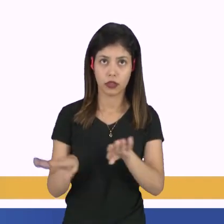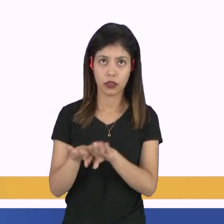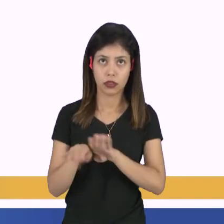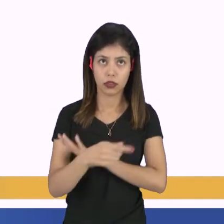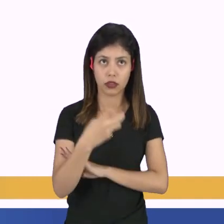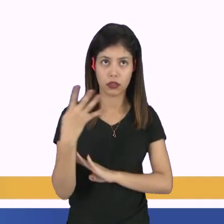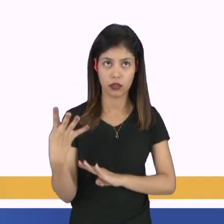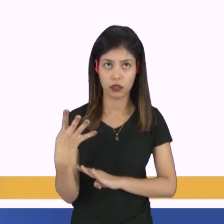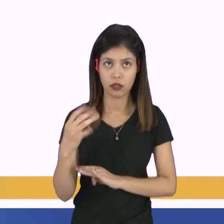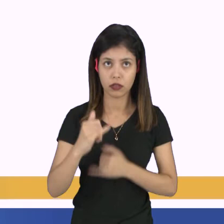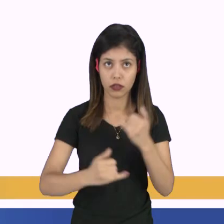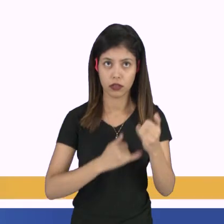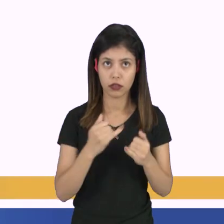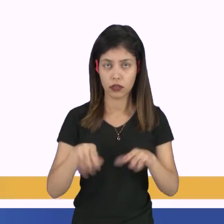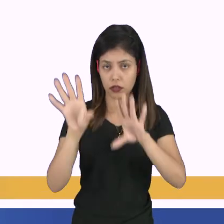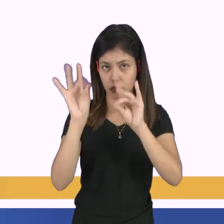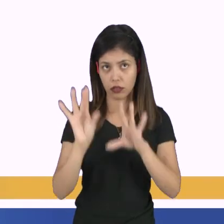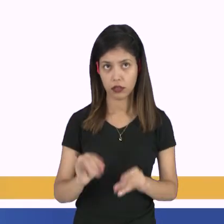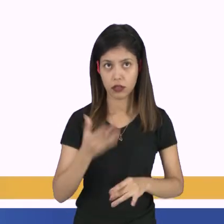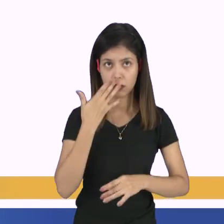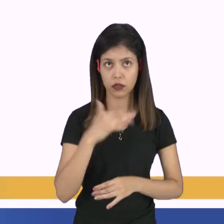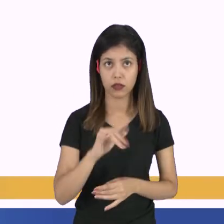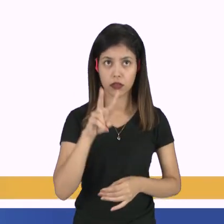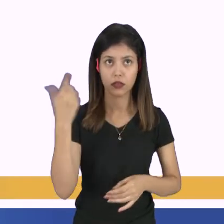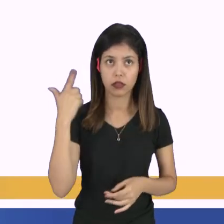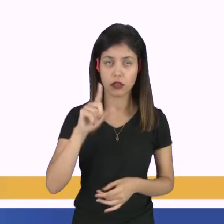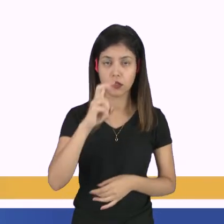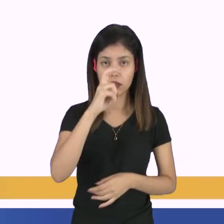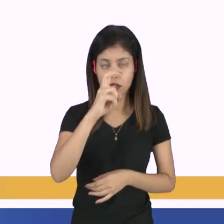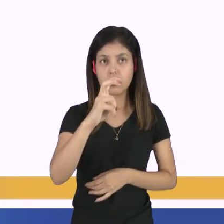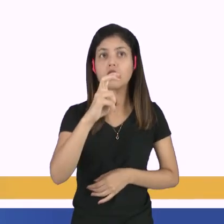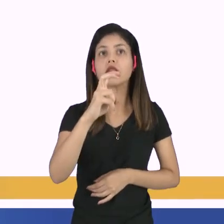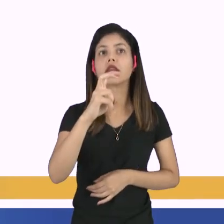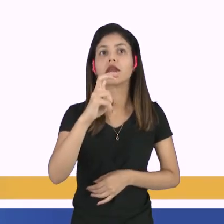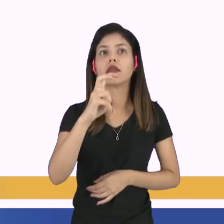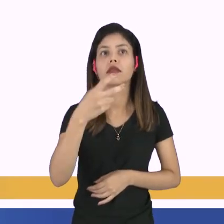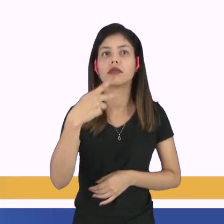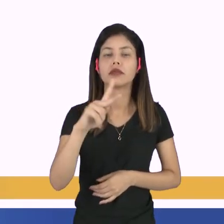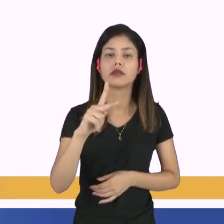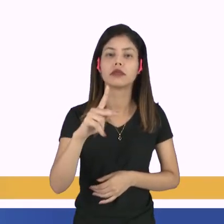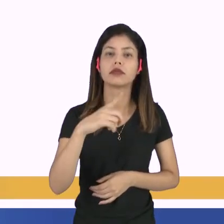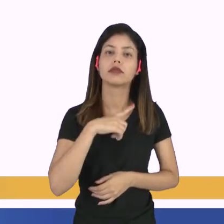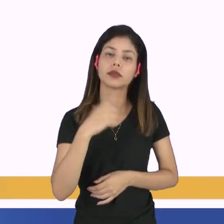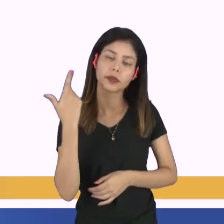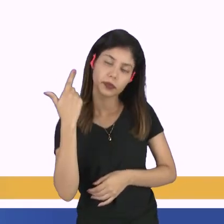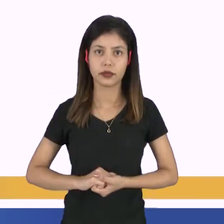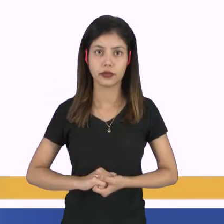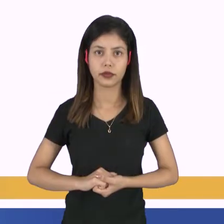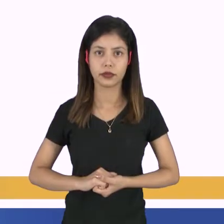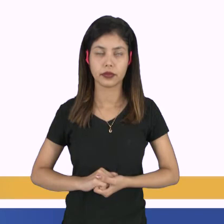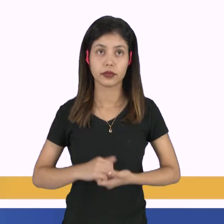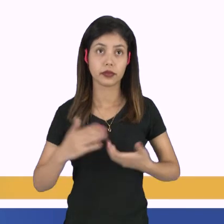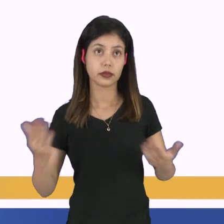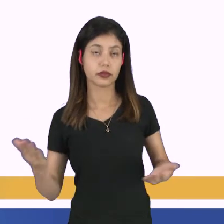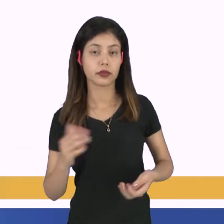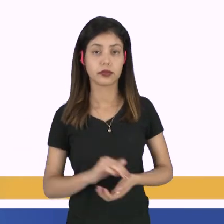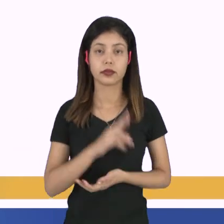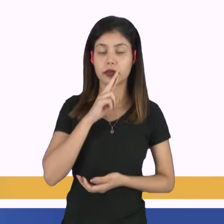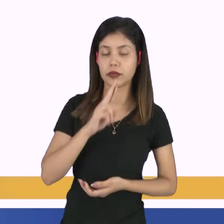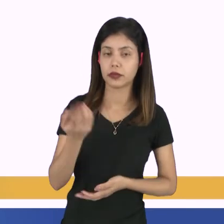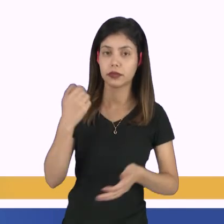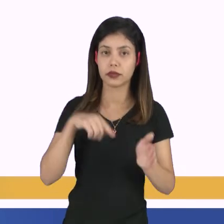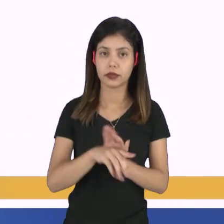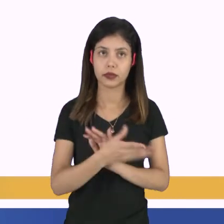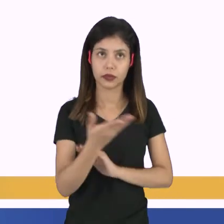também a quantidade de brinquedos que cada criança vai ganhar caso 5 delas sejam contempladas. Então, gente, para resolver essa